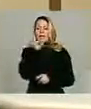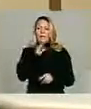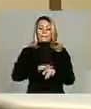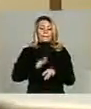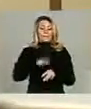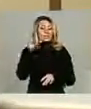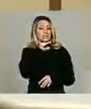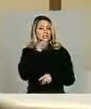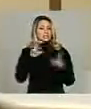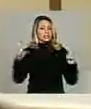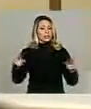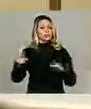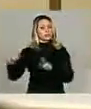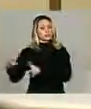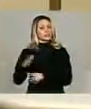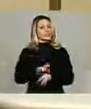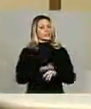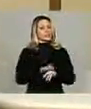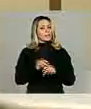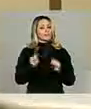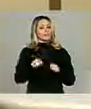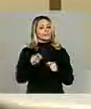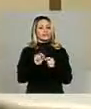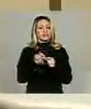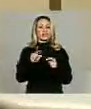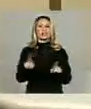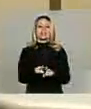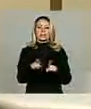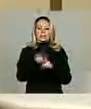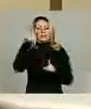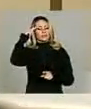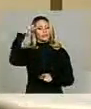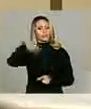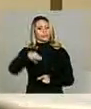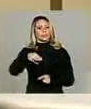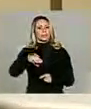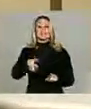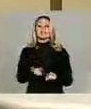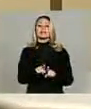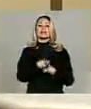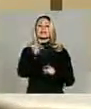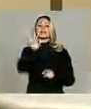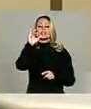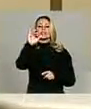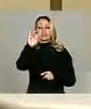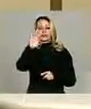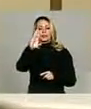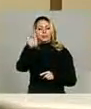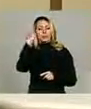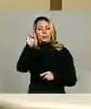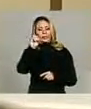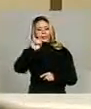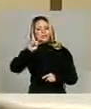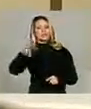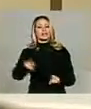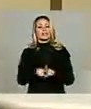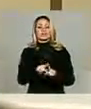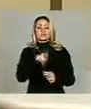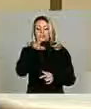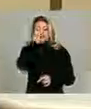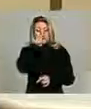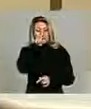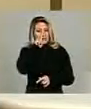rapidamente ainda do que a fenilcetonúria, vai levar à deficiência mental também. A fibrose cística é uma doença também bastante grave,